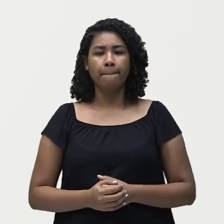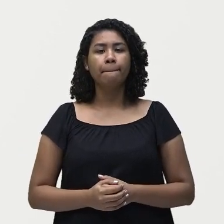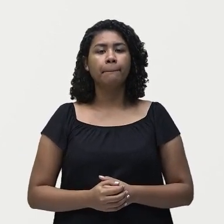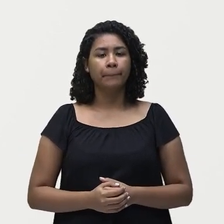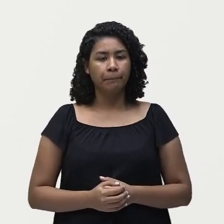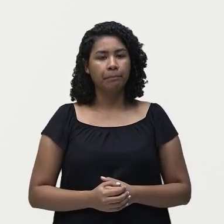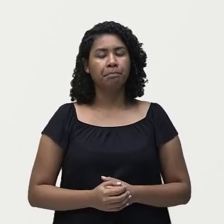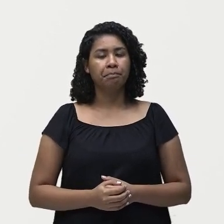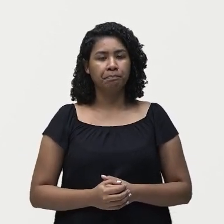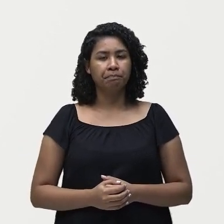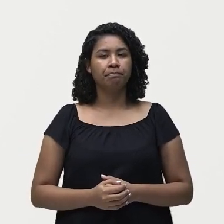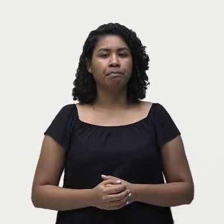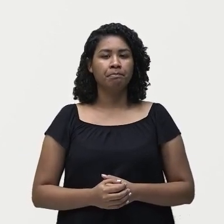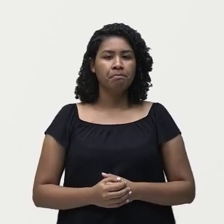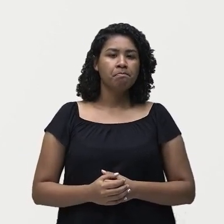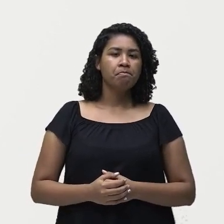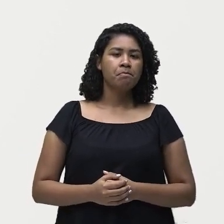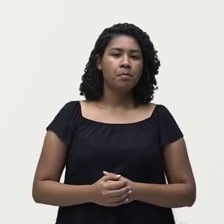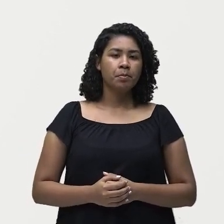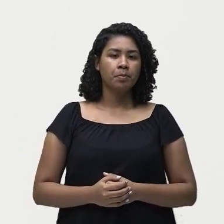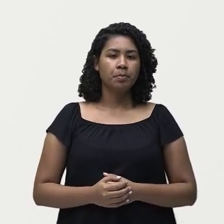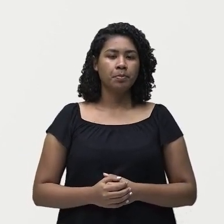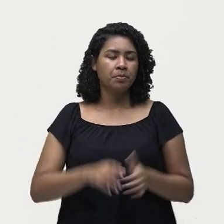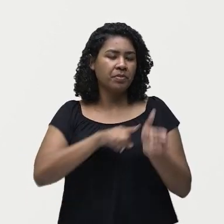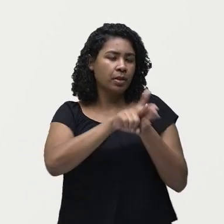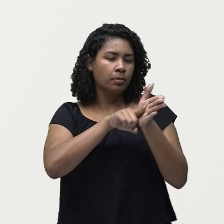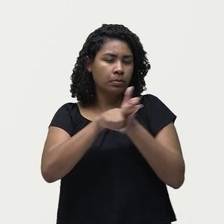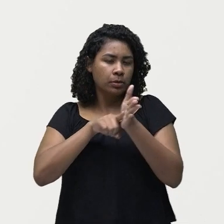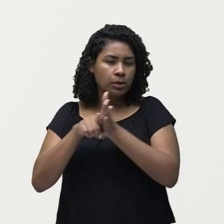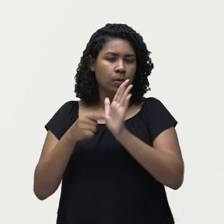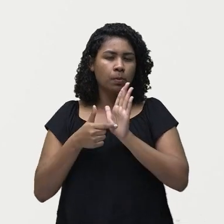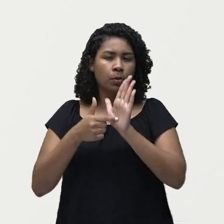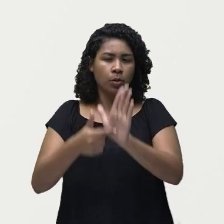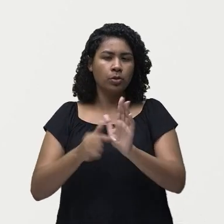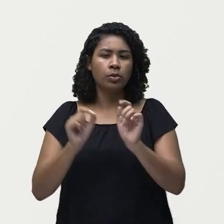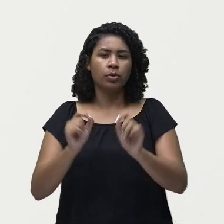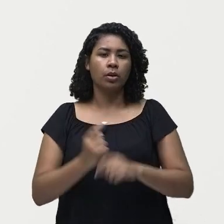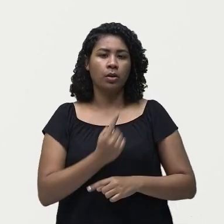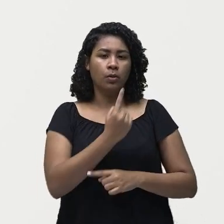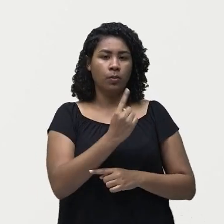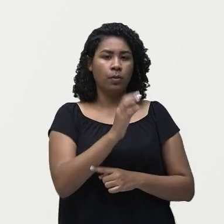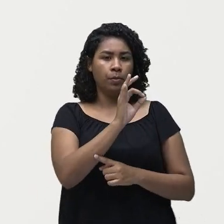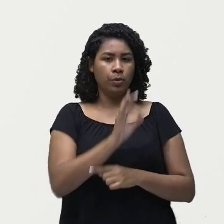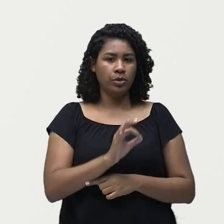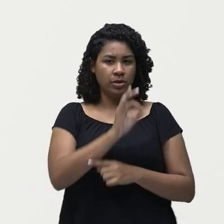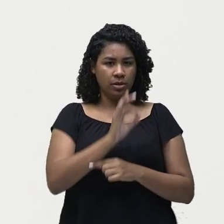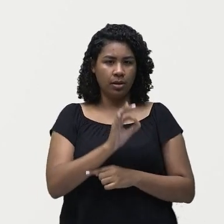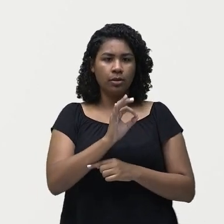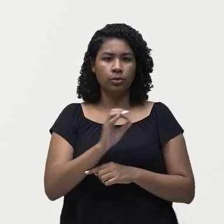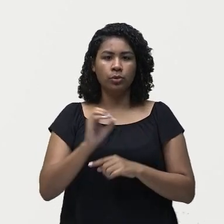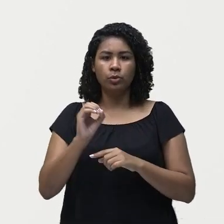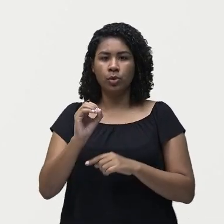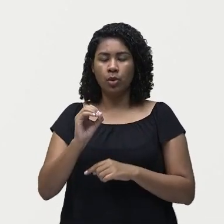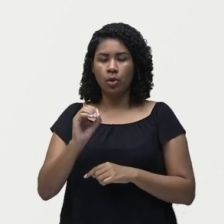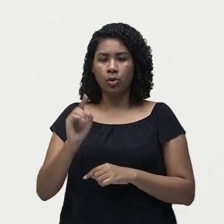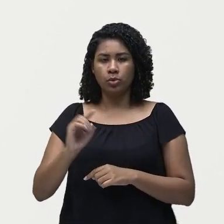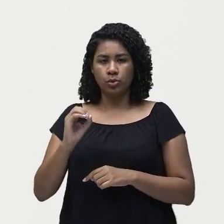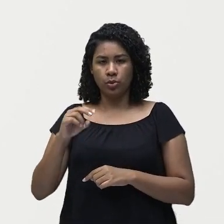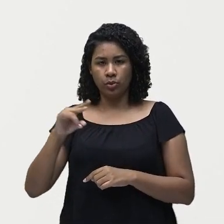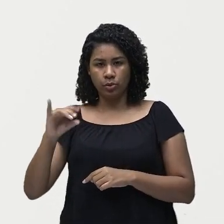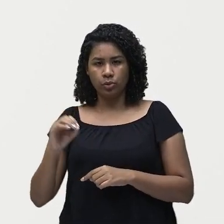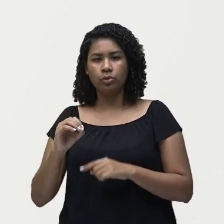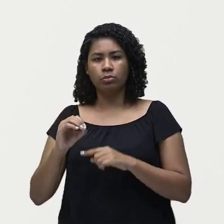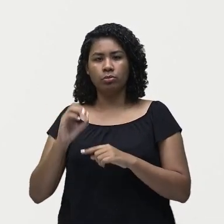Estima-se que para cada 1% de decréscimo na concentração de ozônio, há um aumento